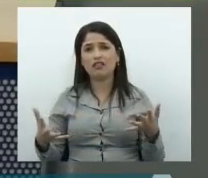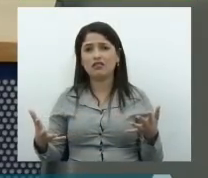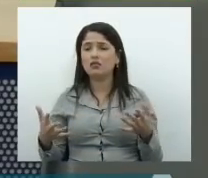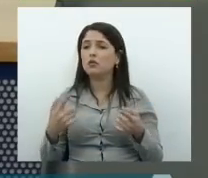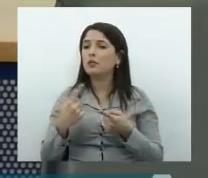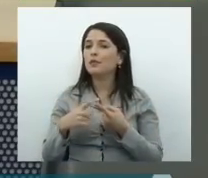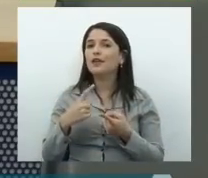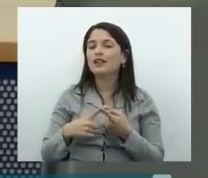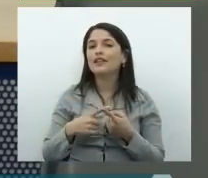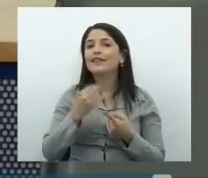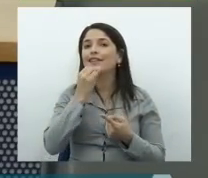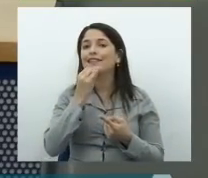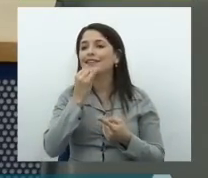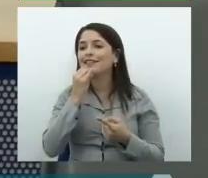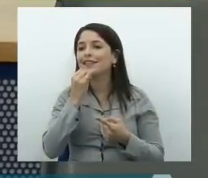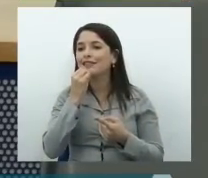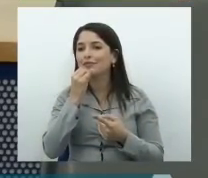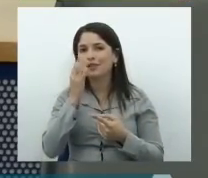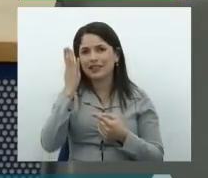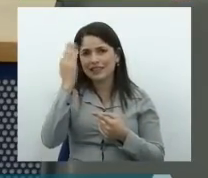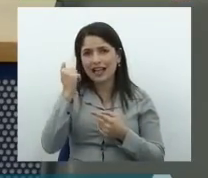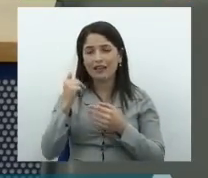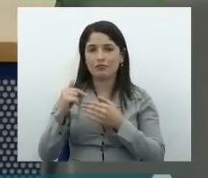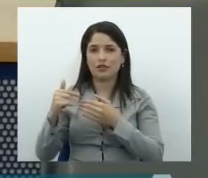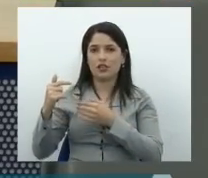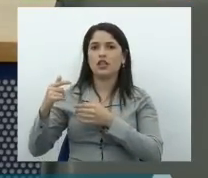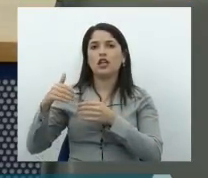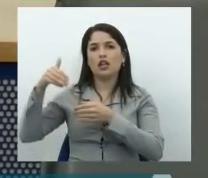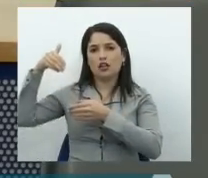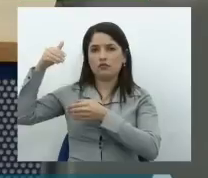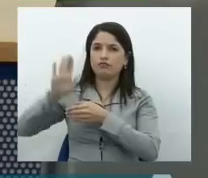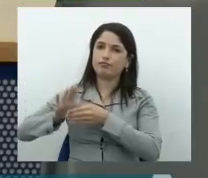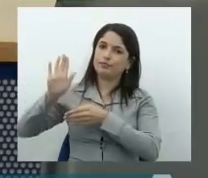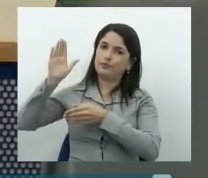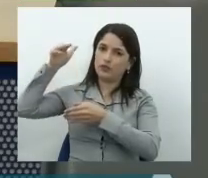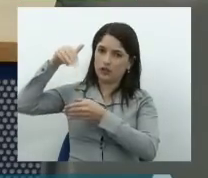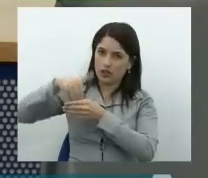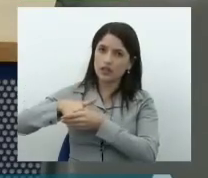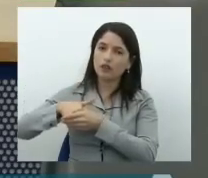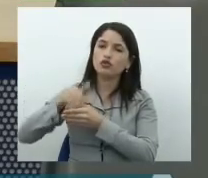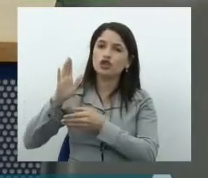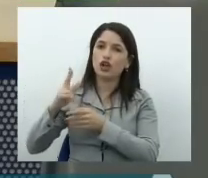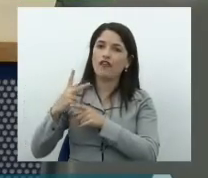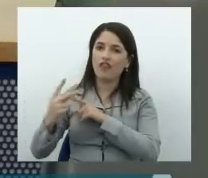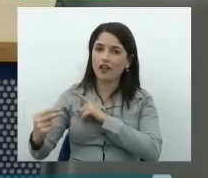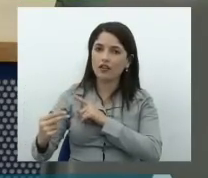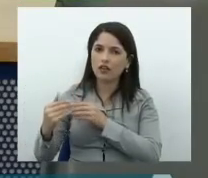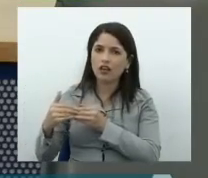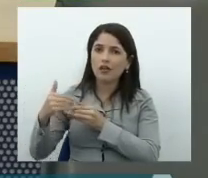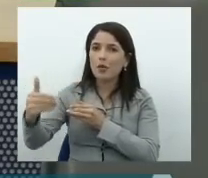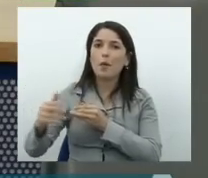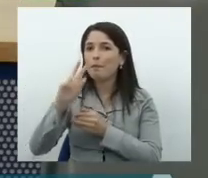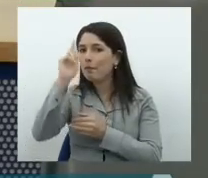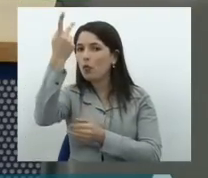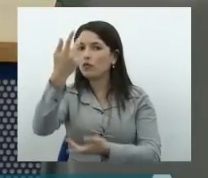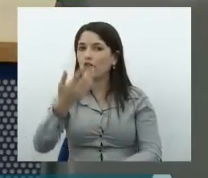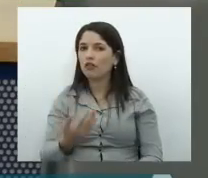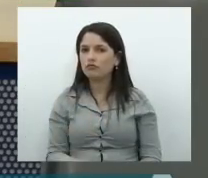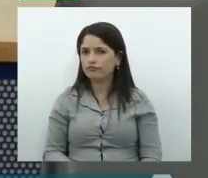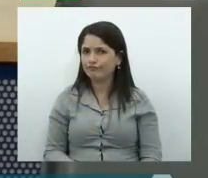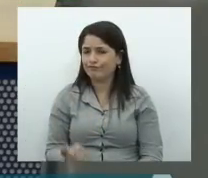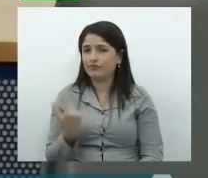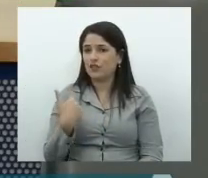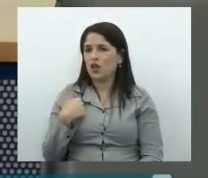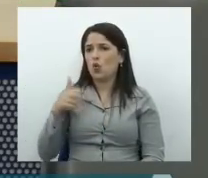das eleições serão outras. Eu acho que a sinceridade equivale. Eu não participei do governo e não participarei